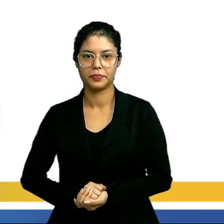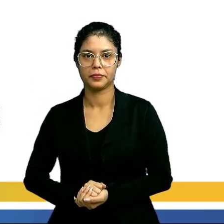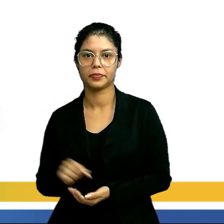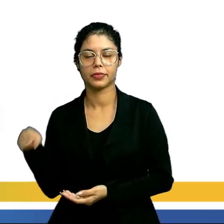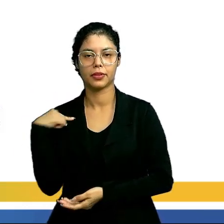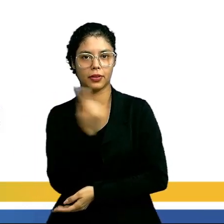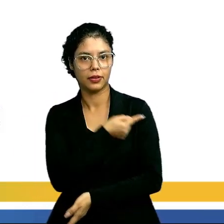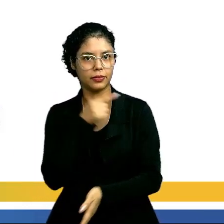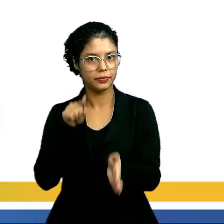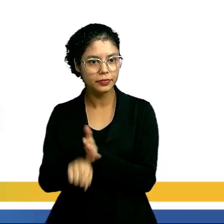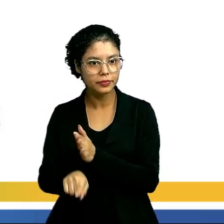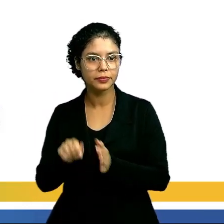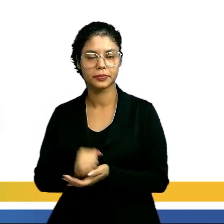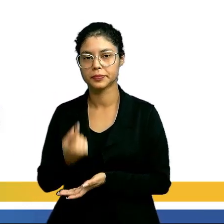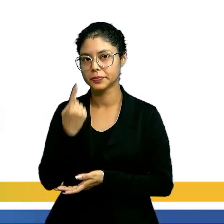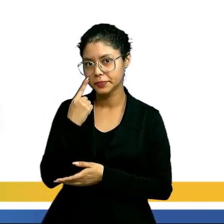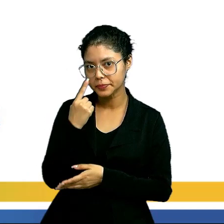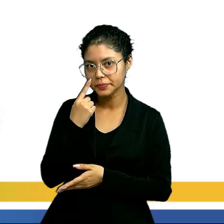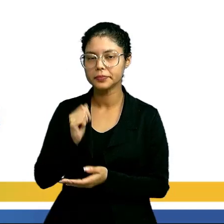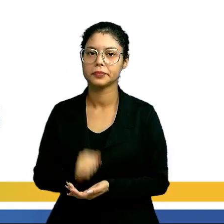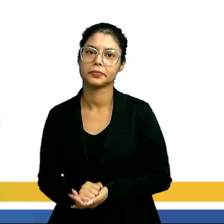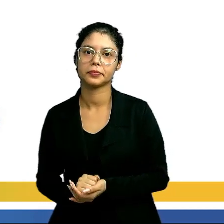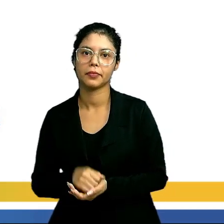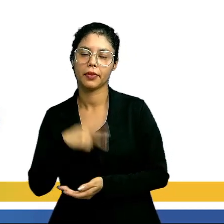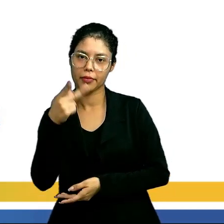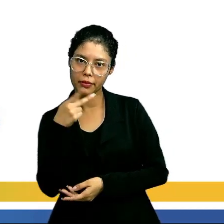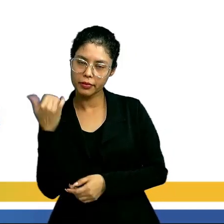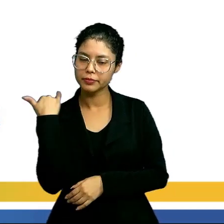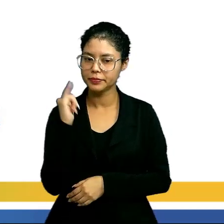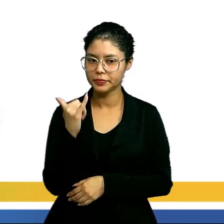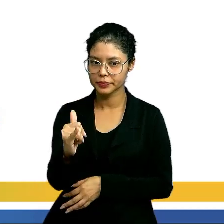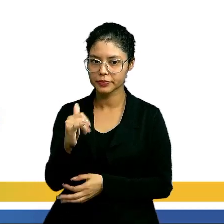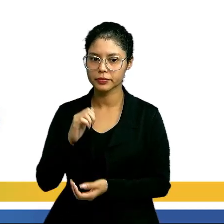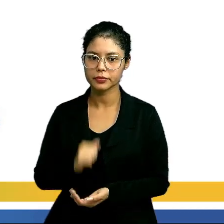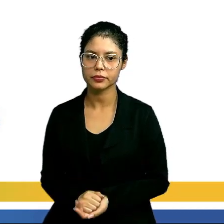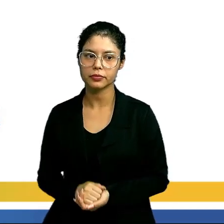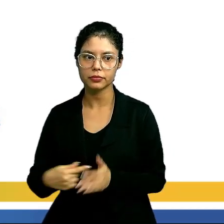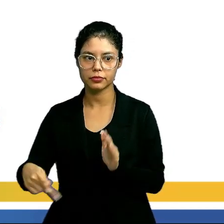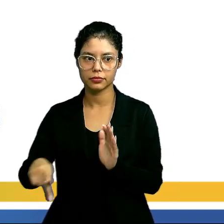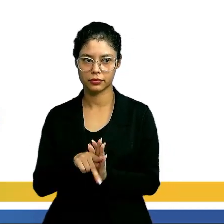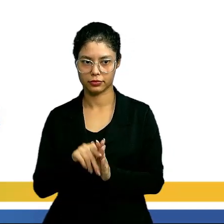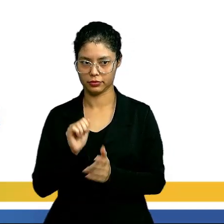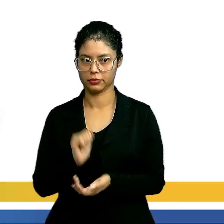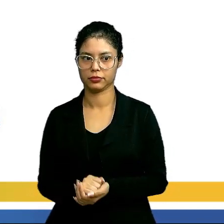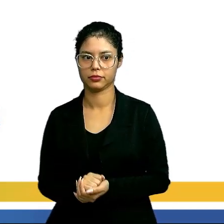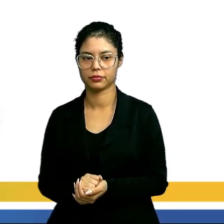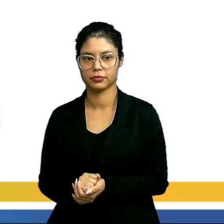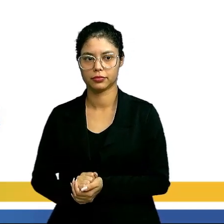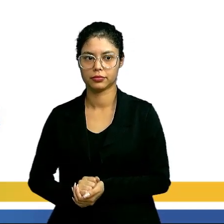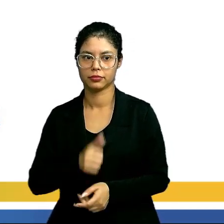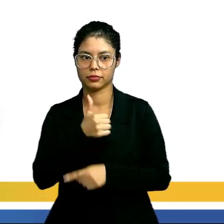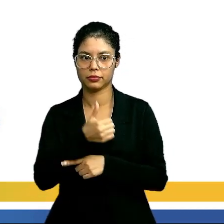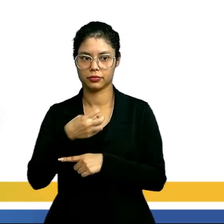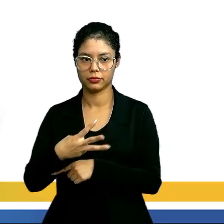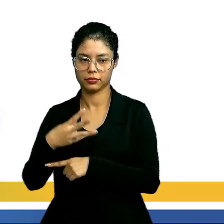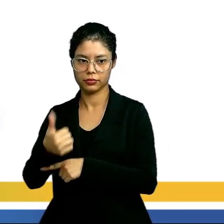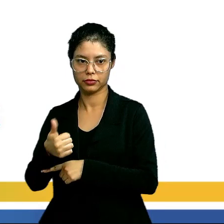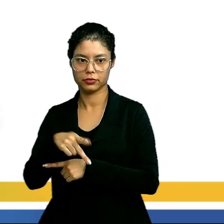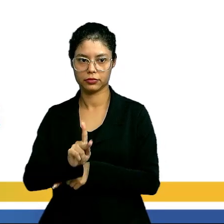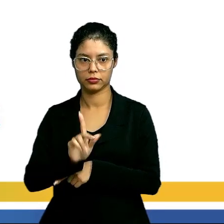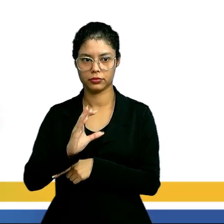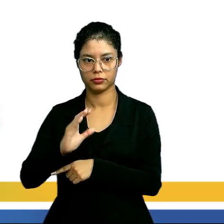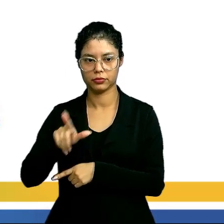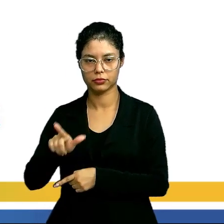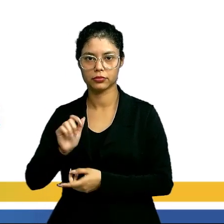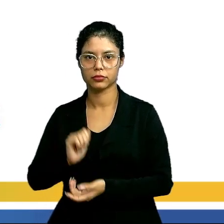a nossa questão. Observa que já que estamos falando de energia, temos aqui o valor energético, que é 131